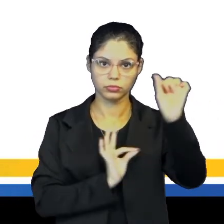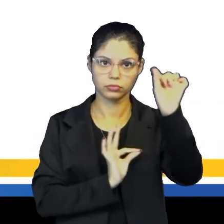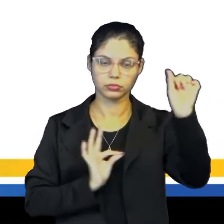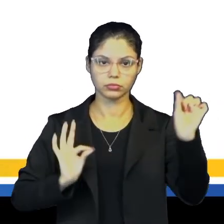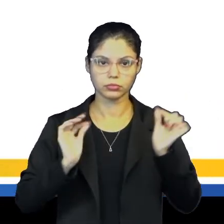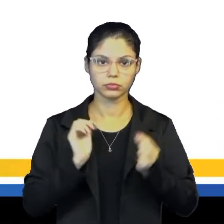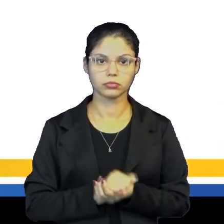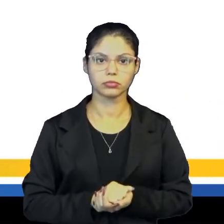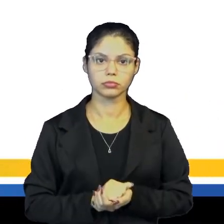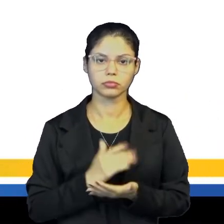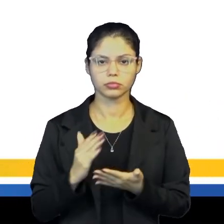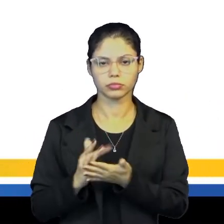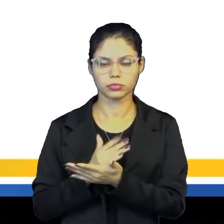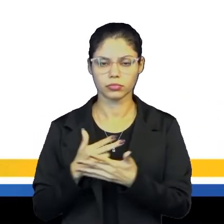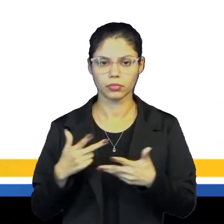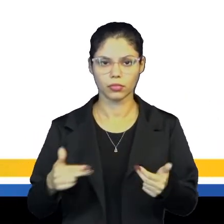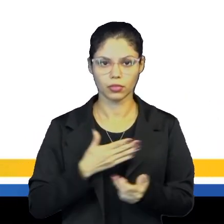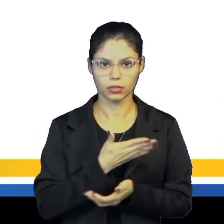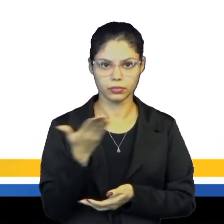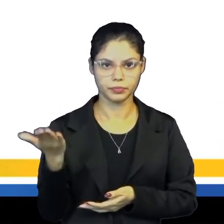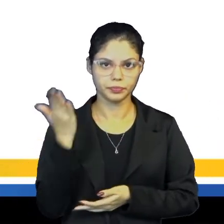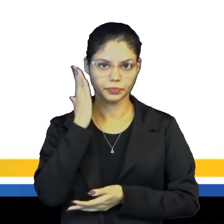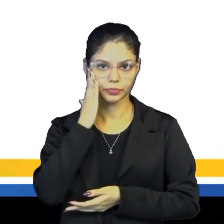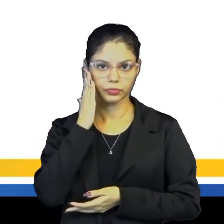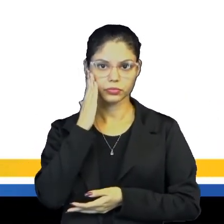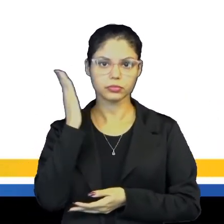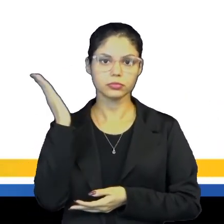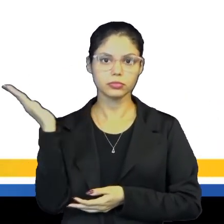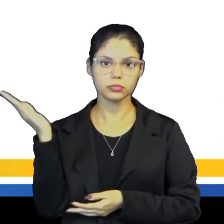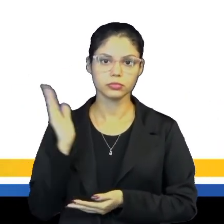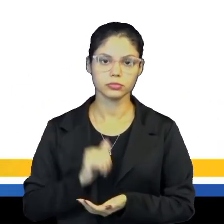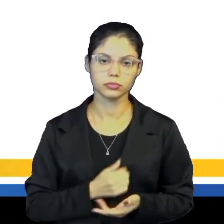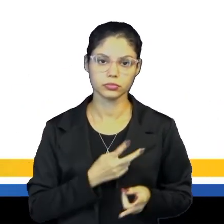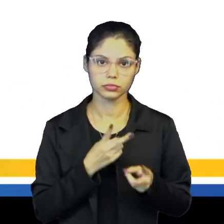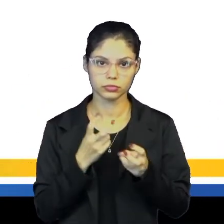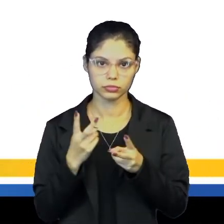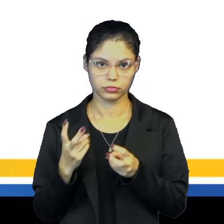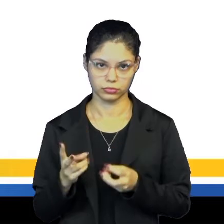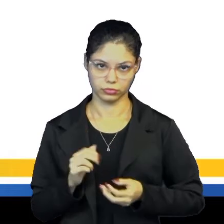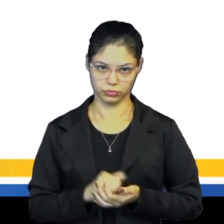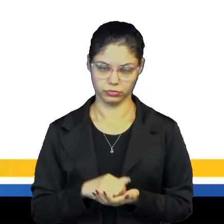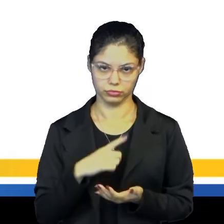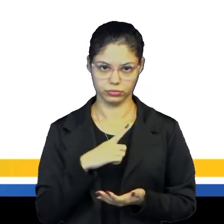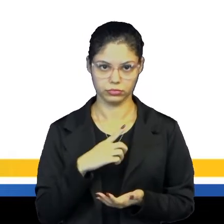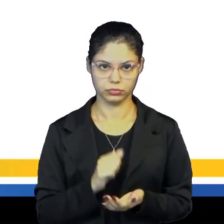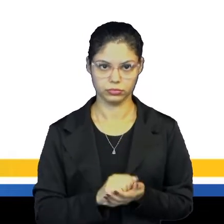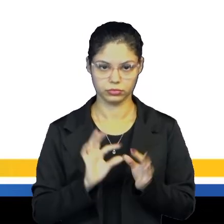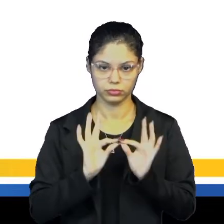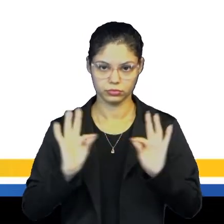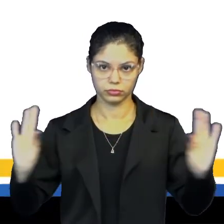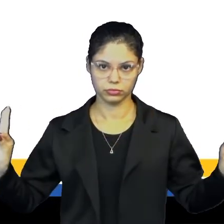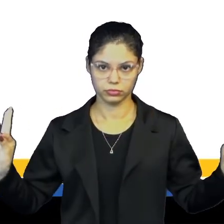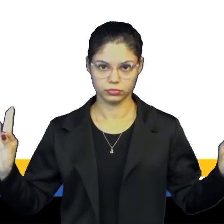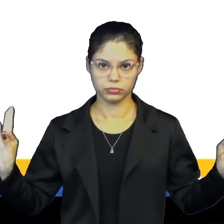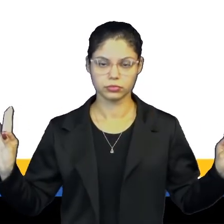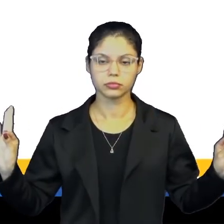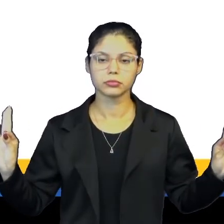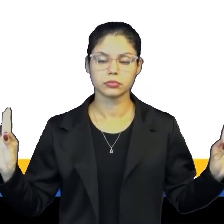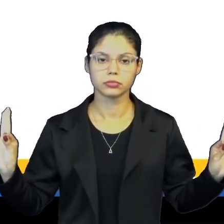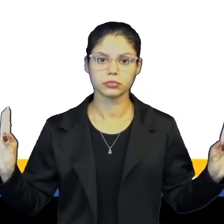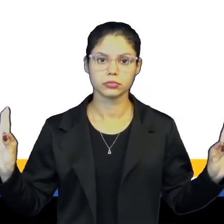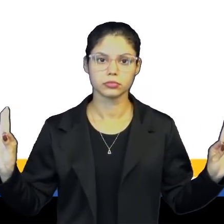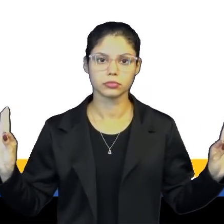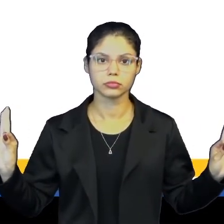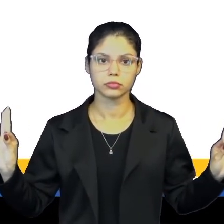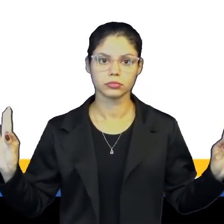alguns aspectos de linhas aí para vocês entenderem. A gente pode perceber que existem a linha reta, né?